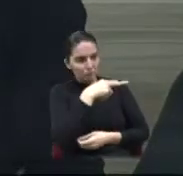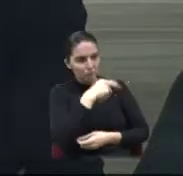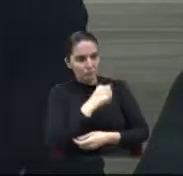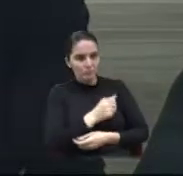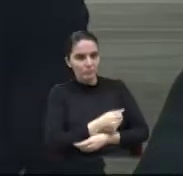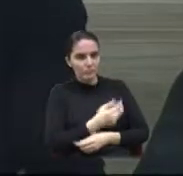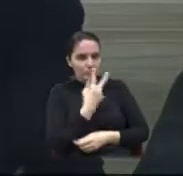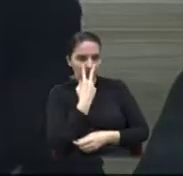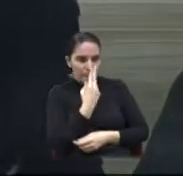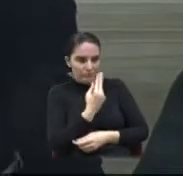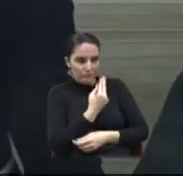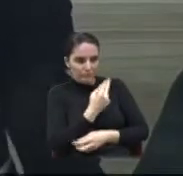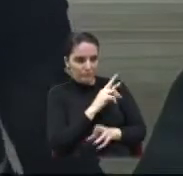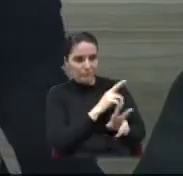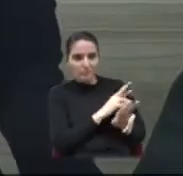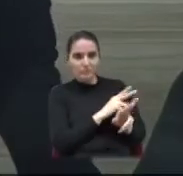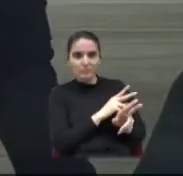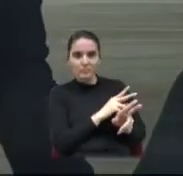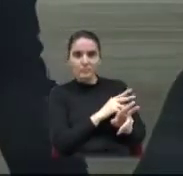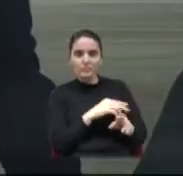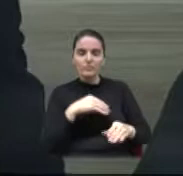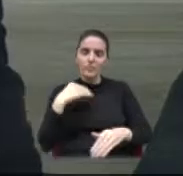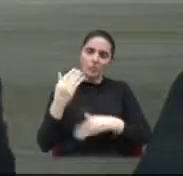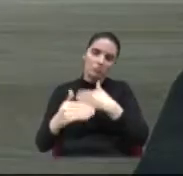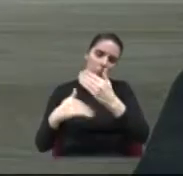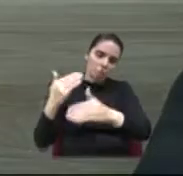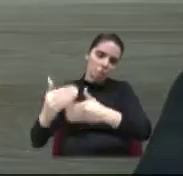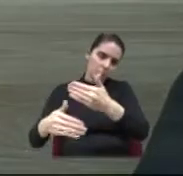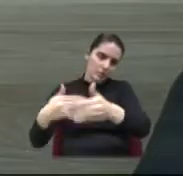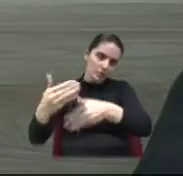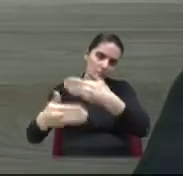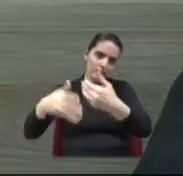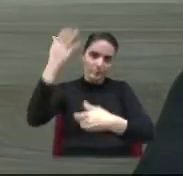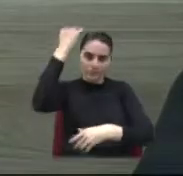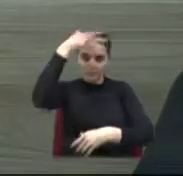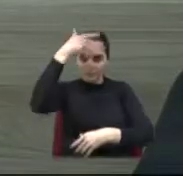o tempo passou. Eu cresci